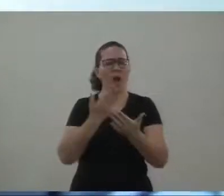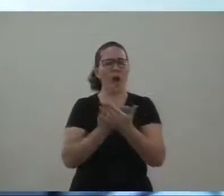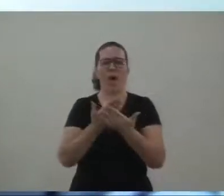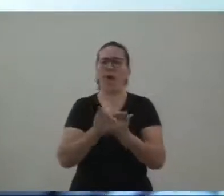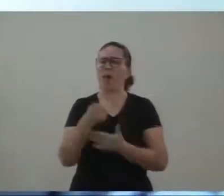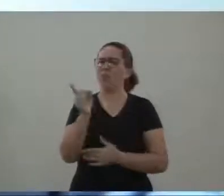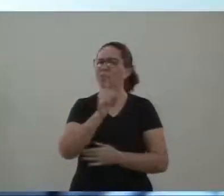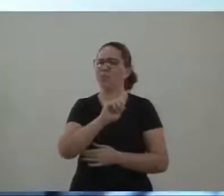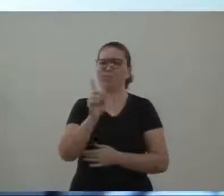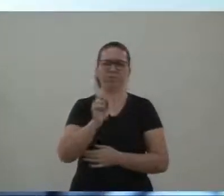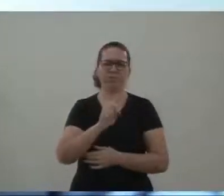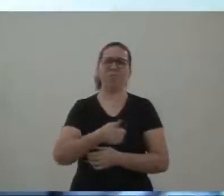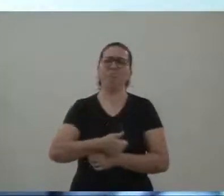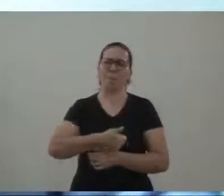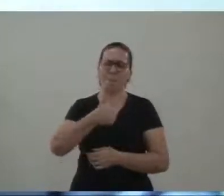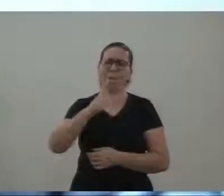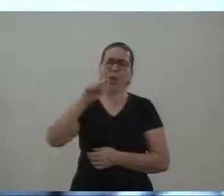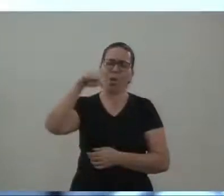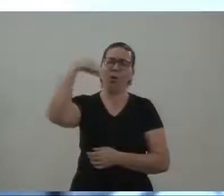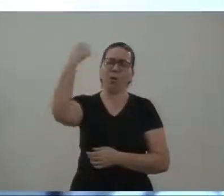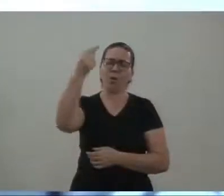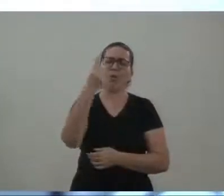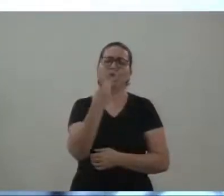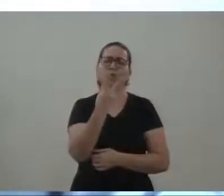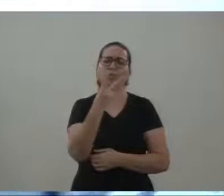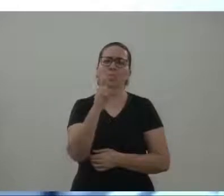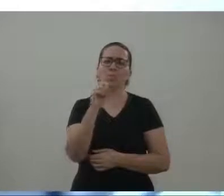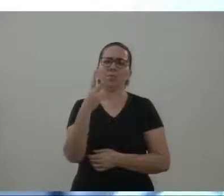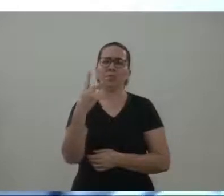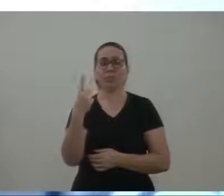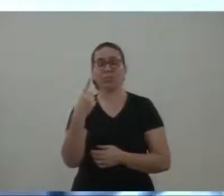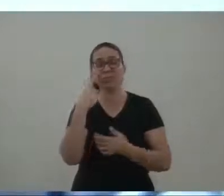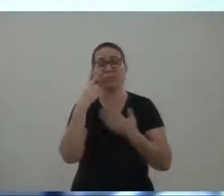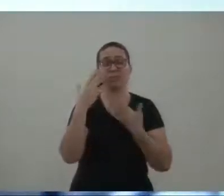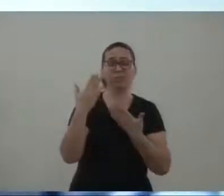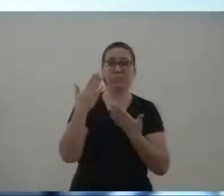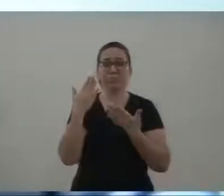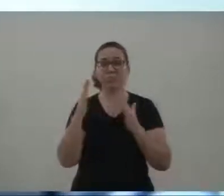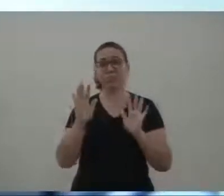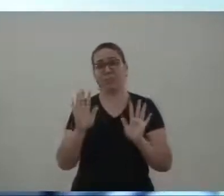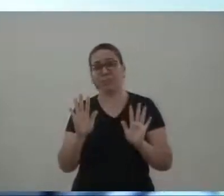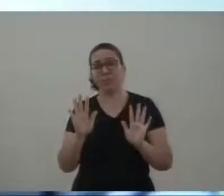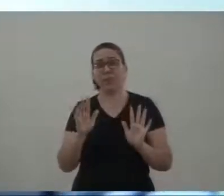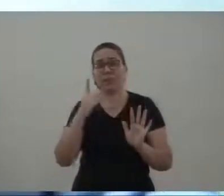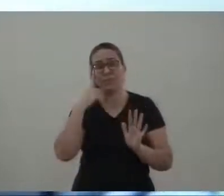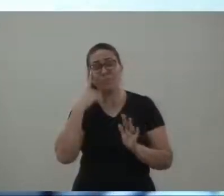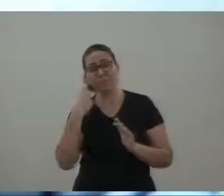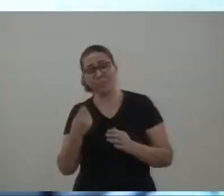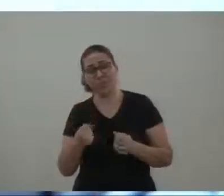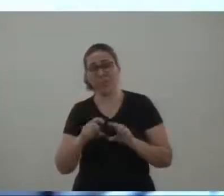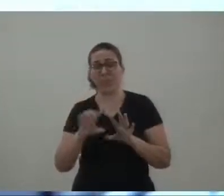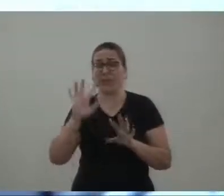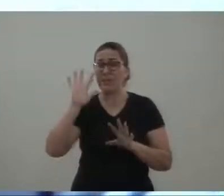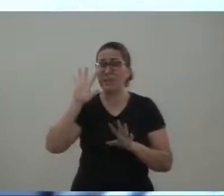mas tem, assim, as minhas dúvidas, mas, enfim, é uma questão que é difícil de tomar decisão, sobretudo quando